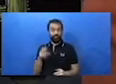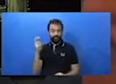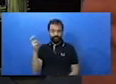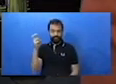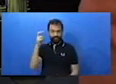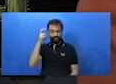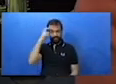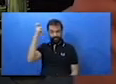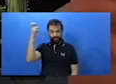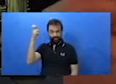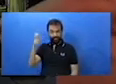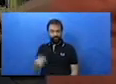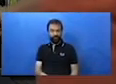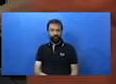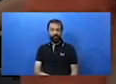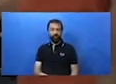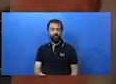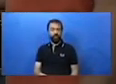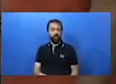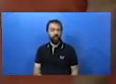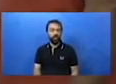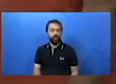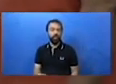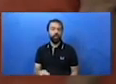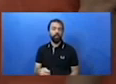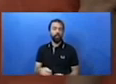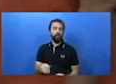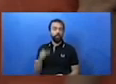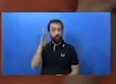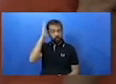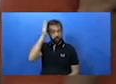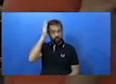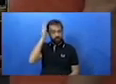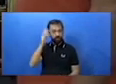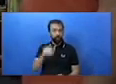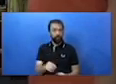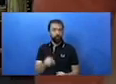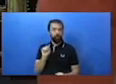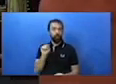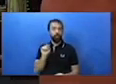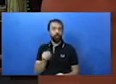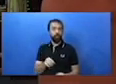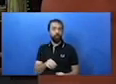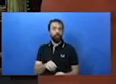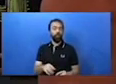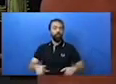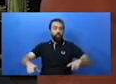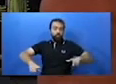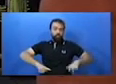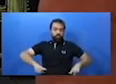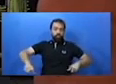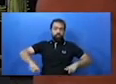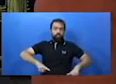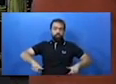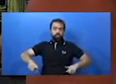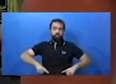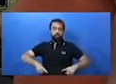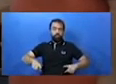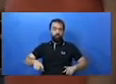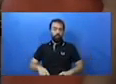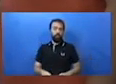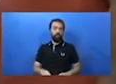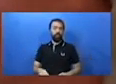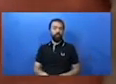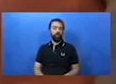Esperto. O que é o jumento? Olha lá, trabalhador. E o